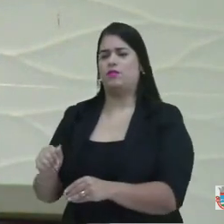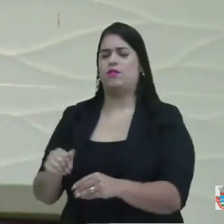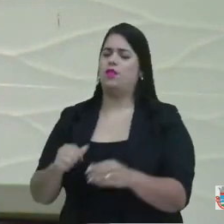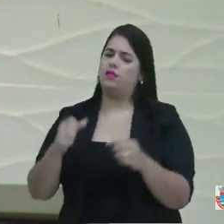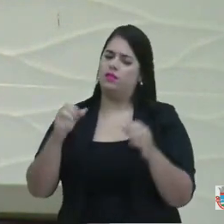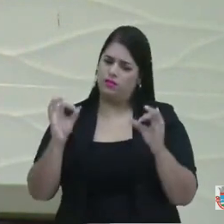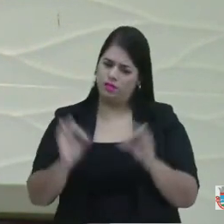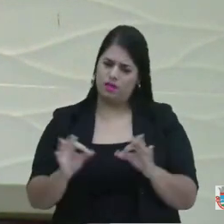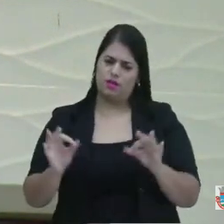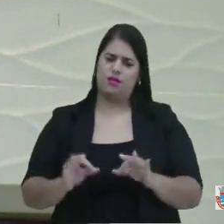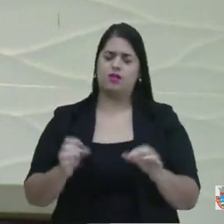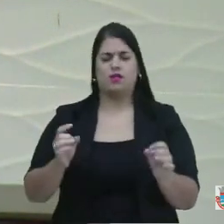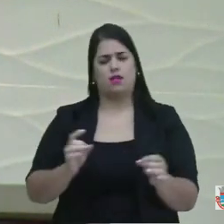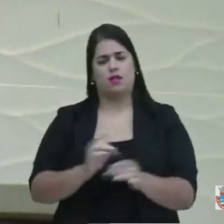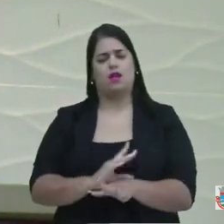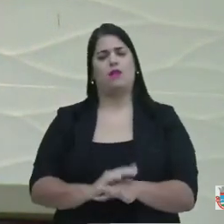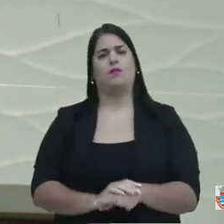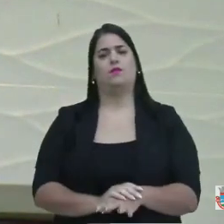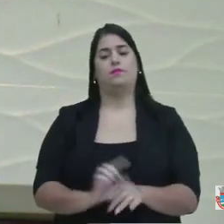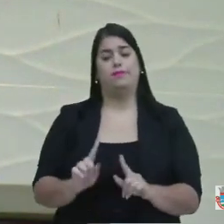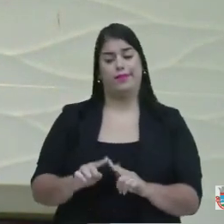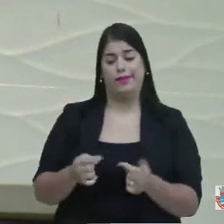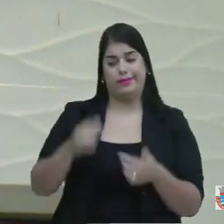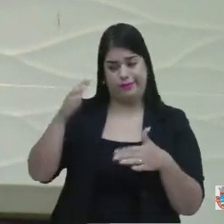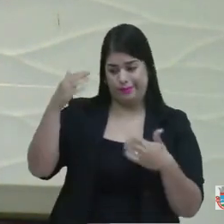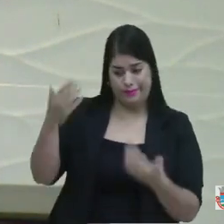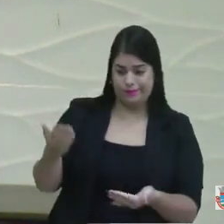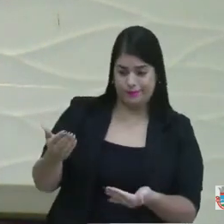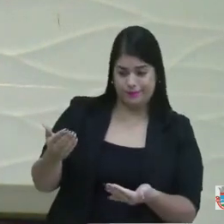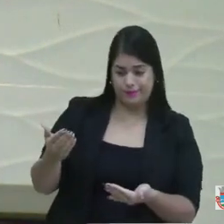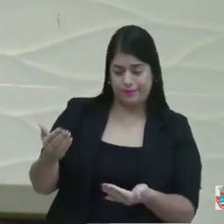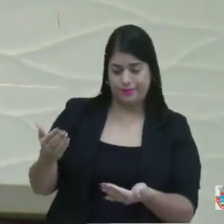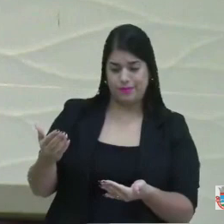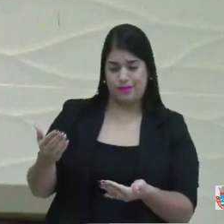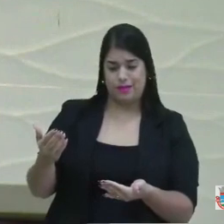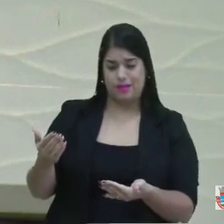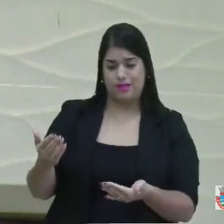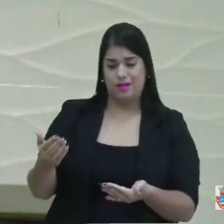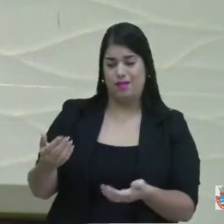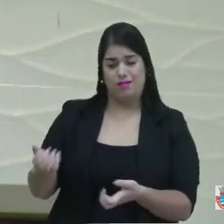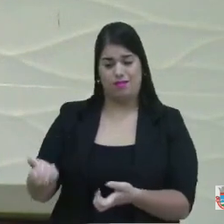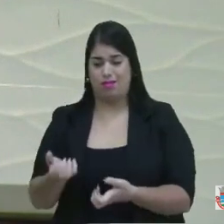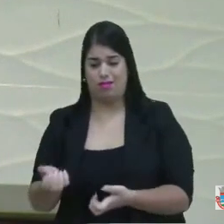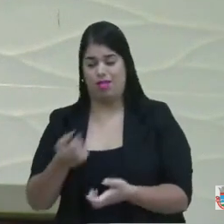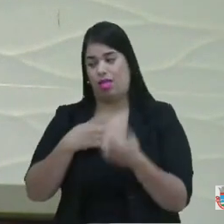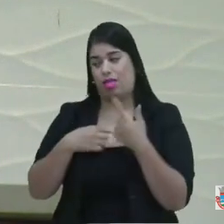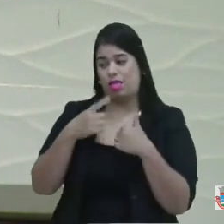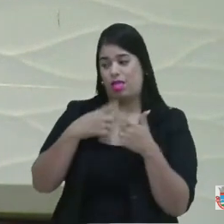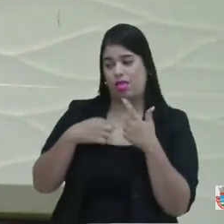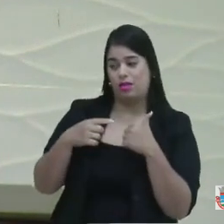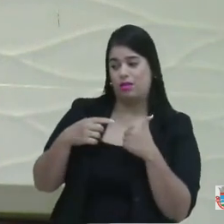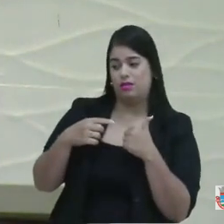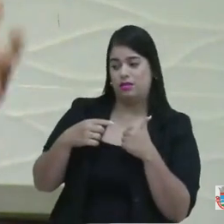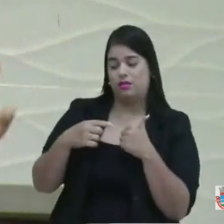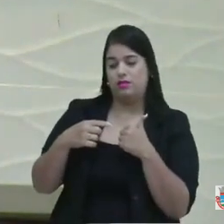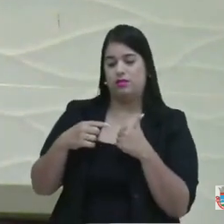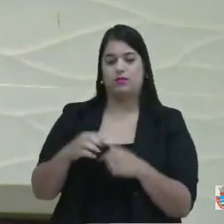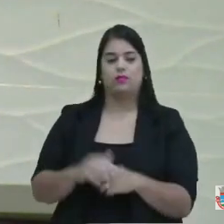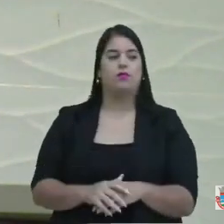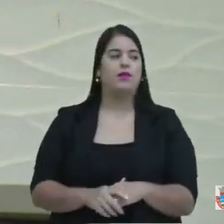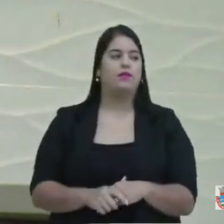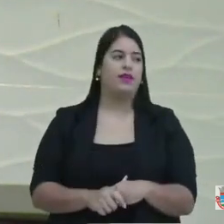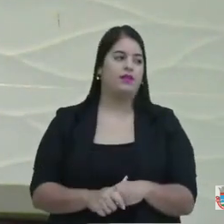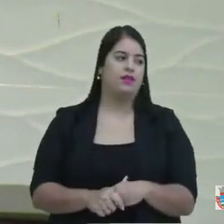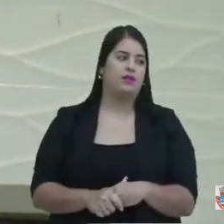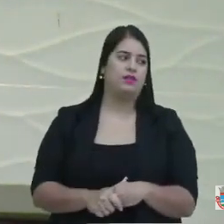É claro que termina. Aí fica Vossa Excelência se metendo na Compesa, pegando carona, acompanhando as águas.